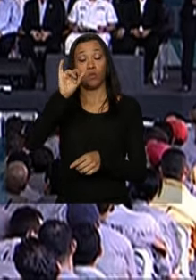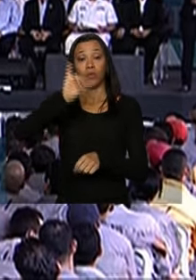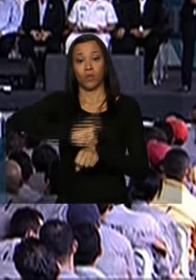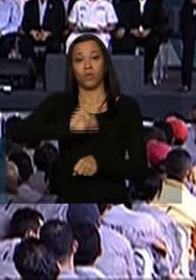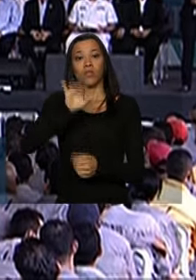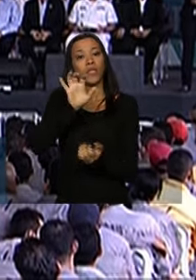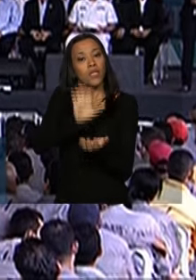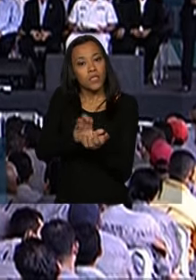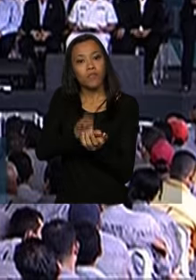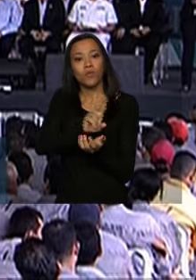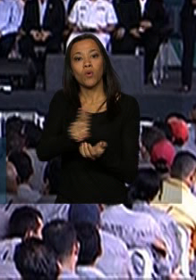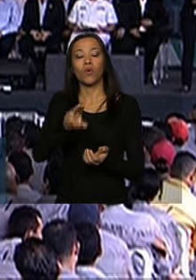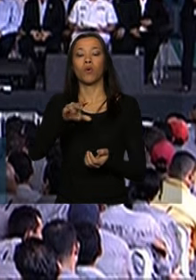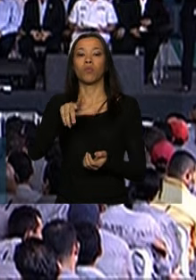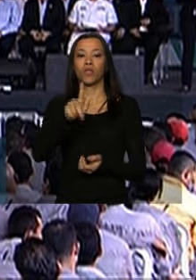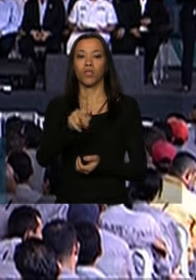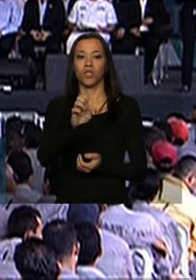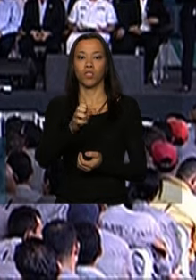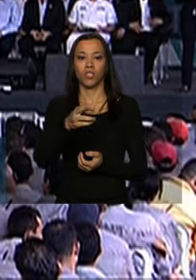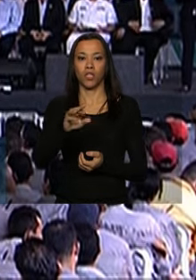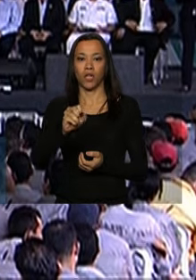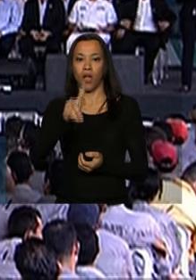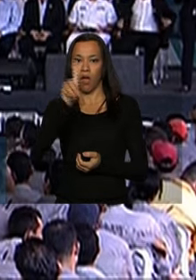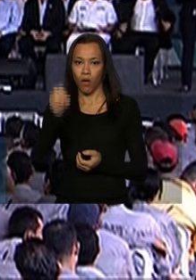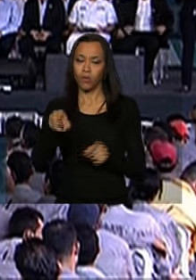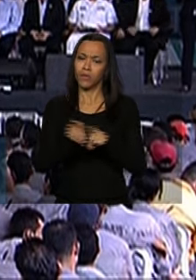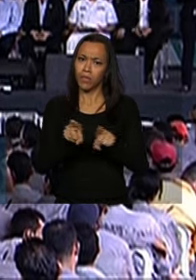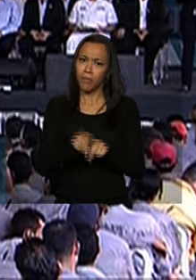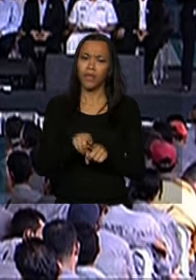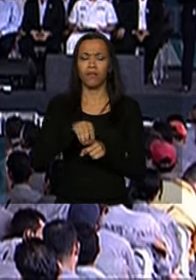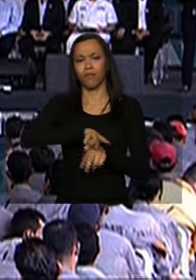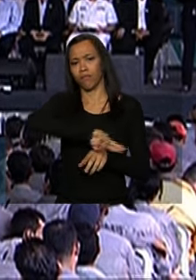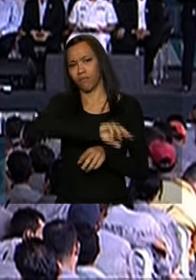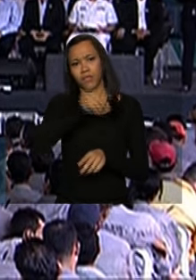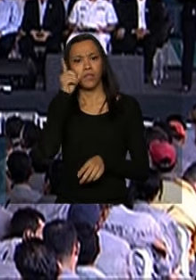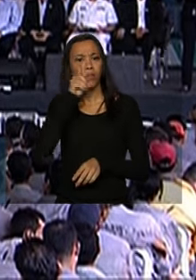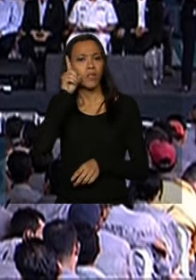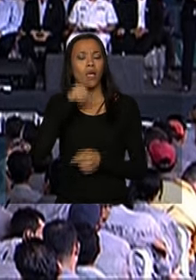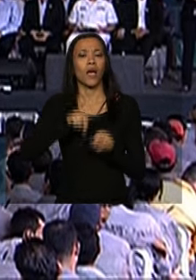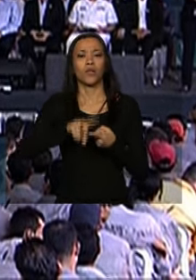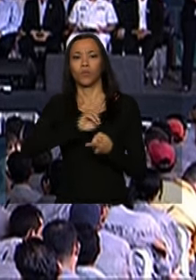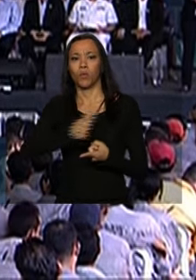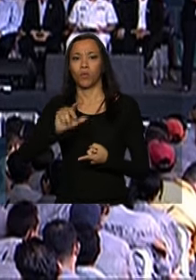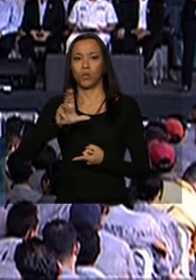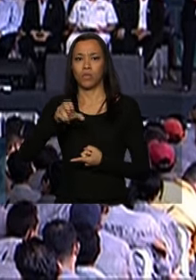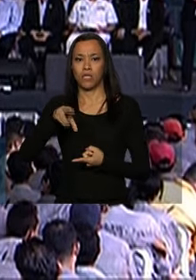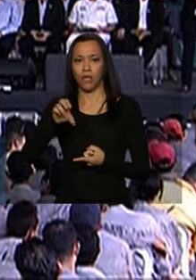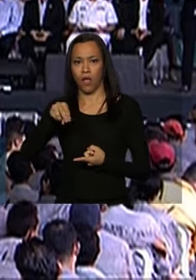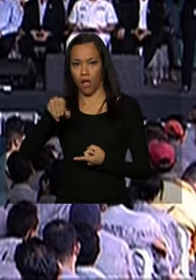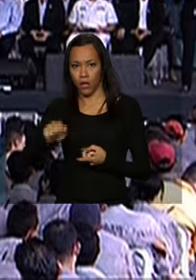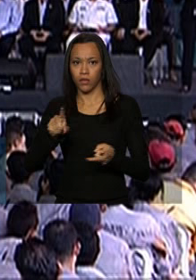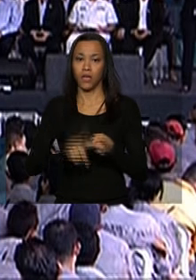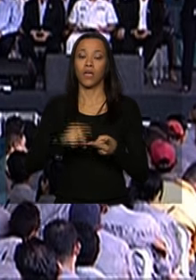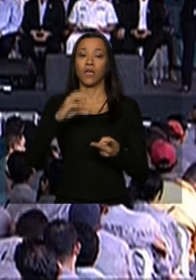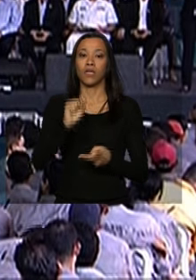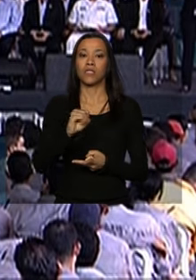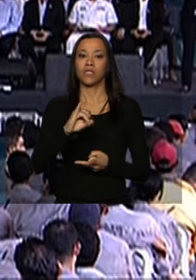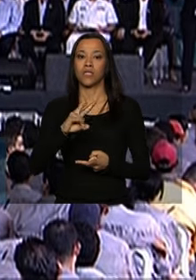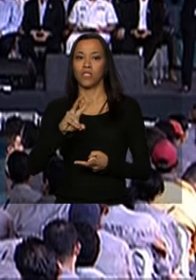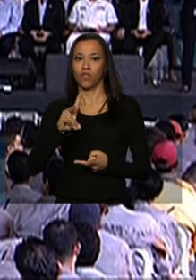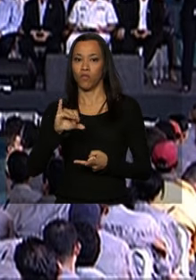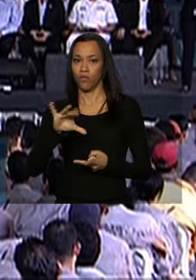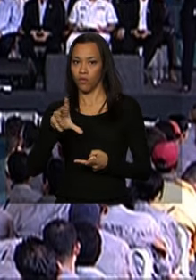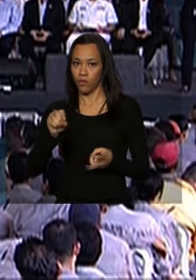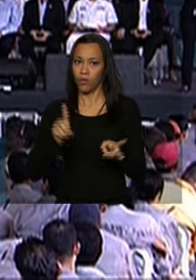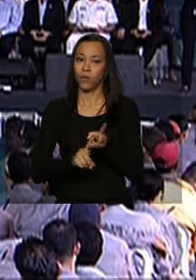Júlio. Cumprimentar os parlamentares pernambucanos aqui presentes, Luciana Santos, Silvio Costa, Tereza